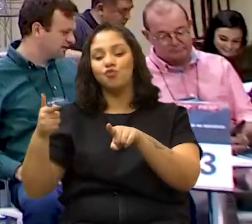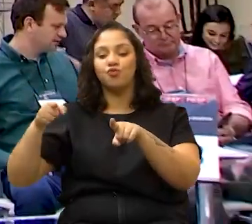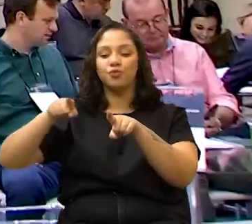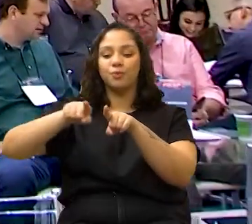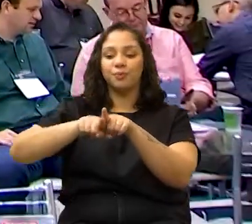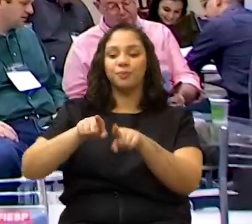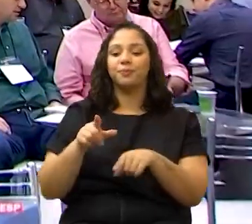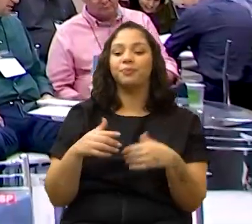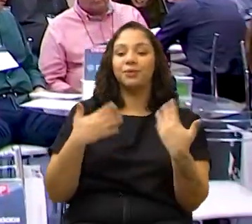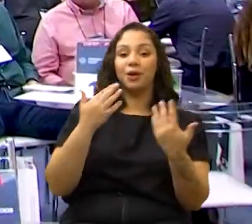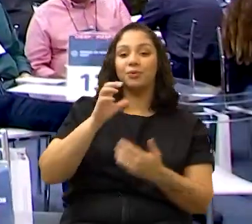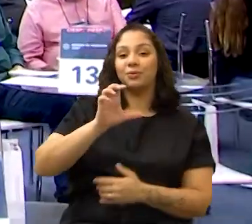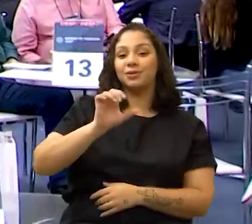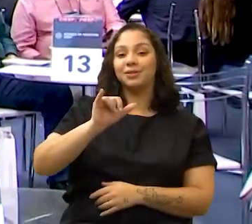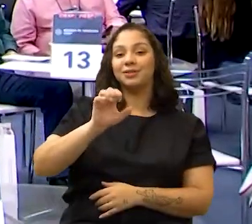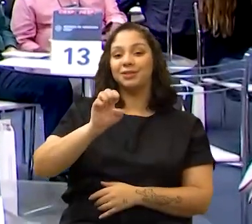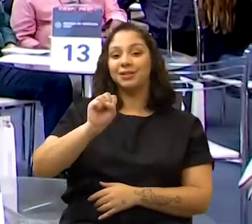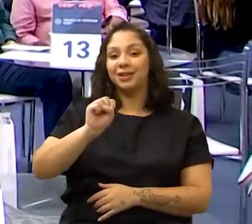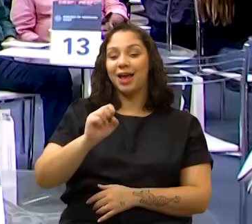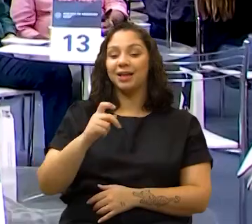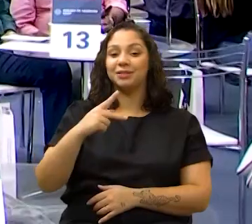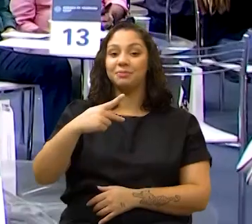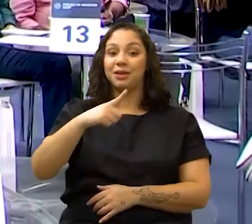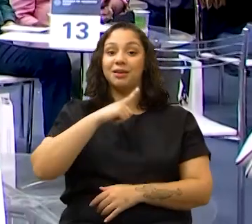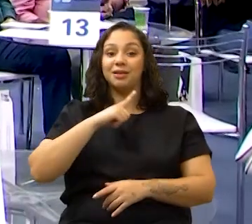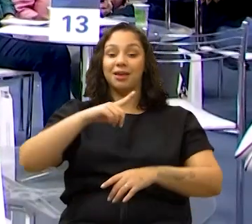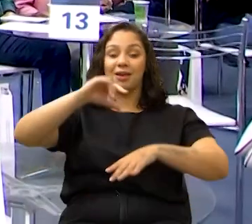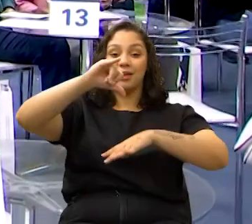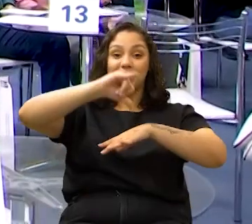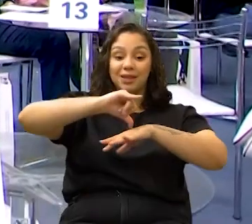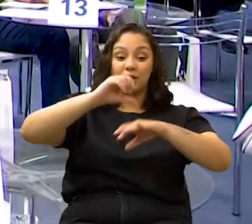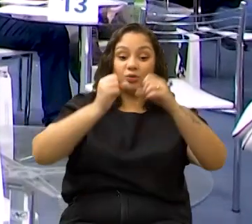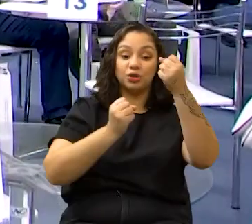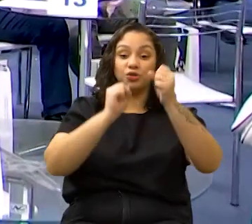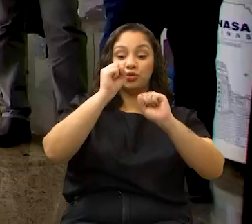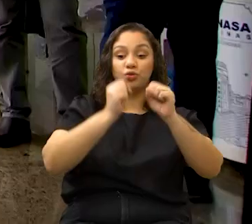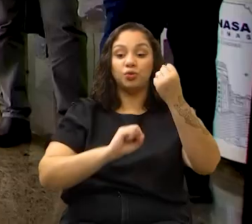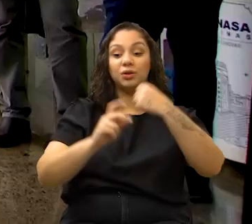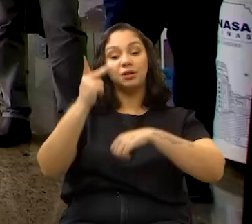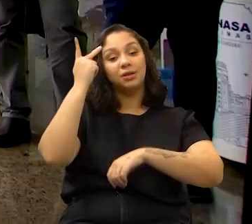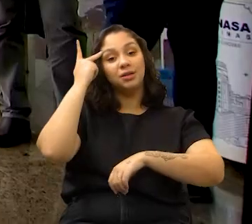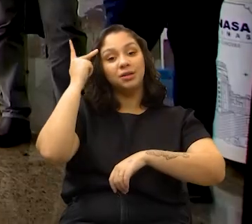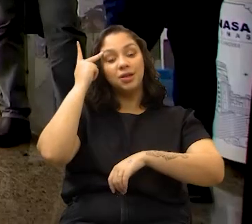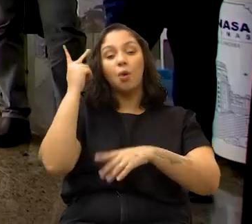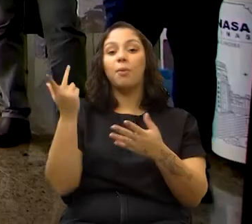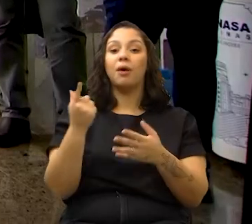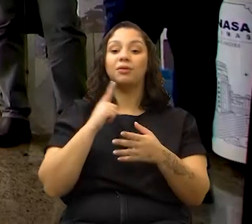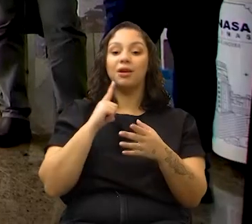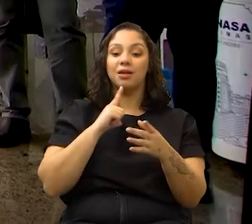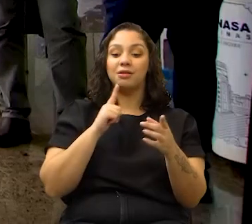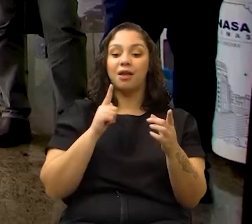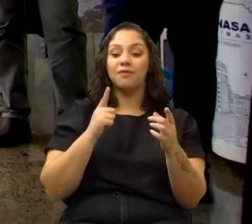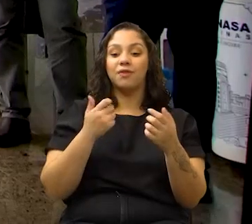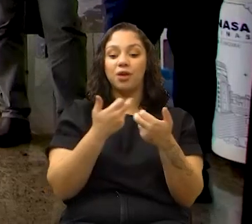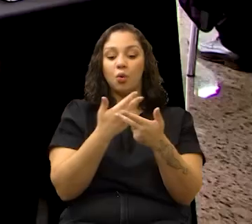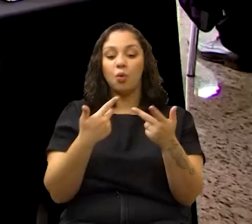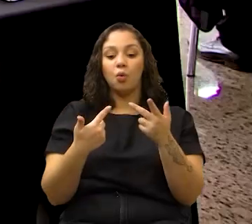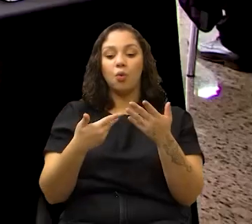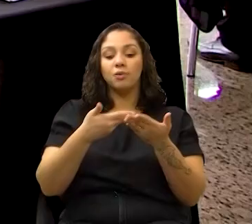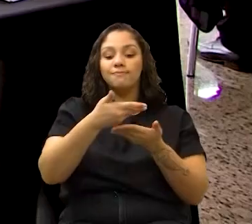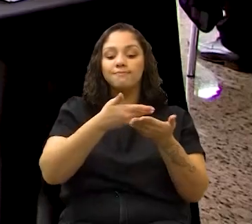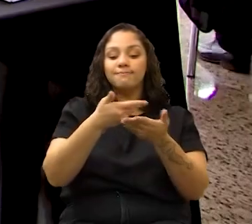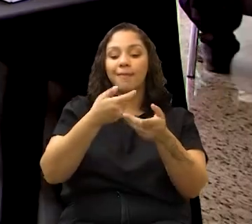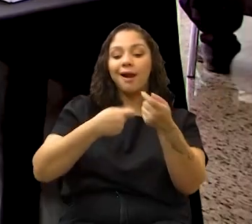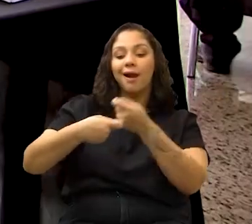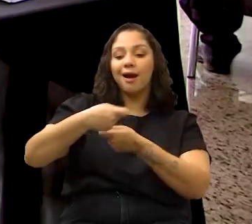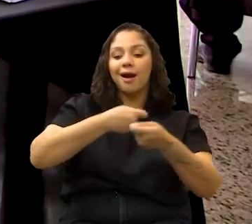o CIESP Campinas, Centro das Indústrias do Estado de São Paulo, realizou uma rodada de negócios. O